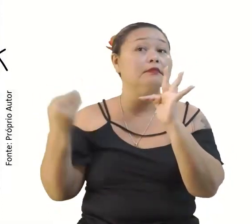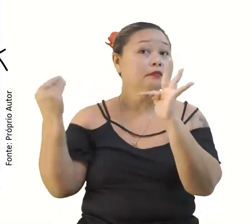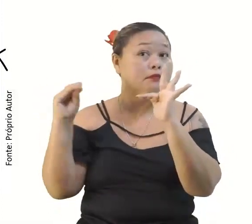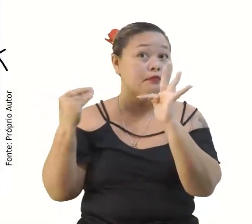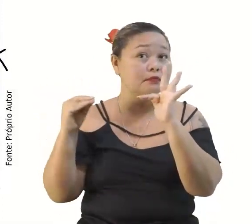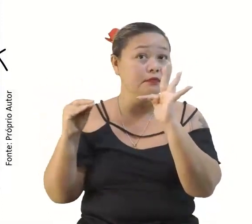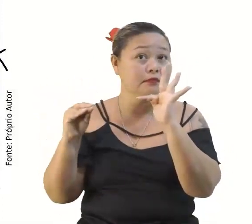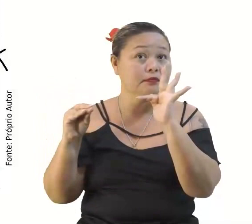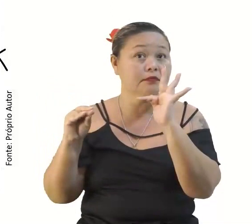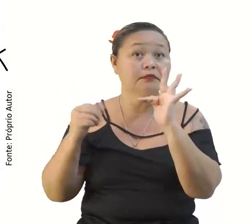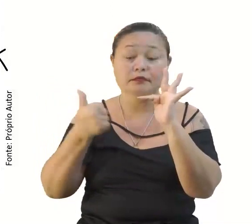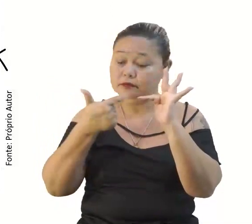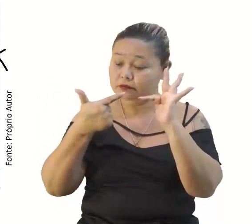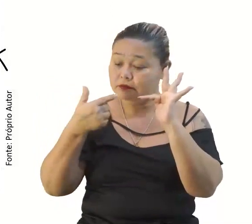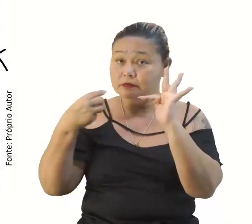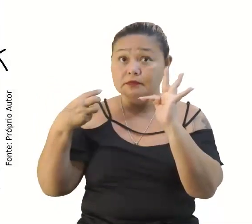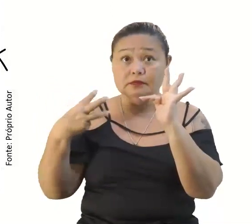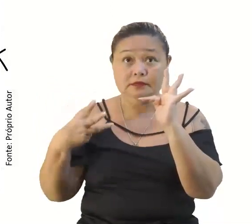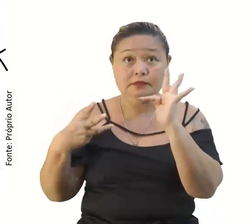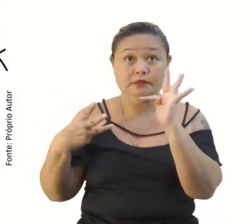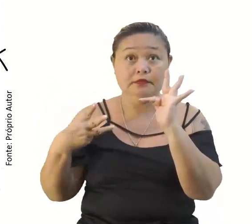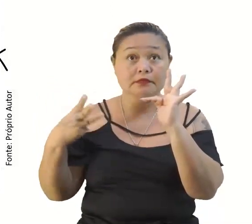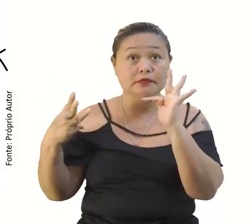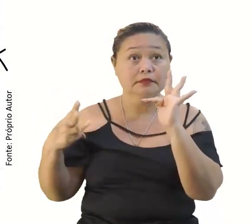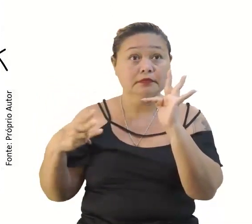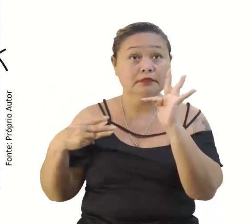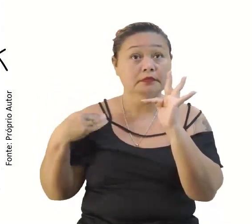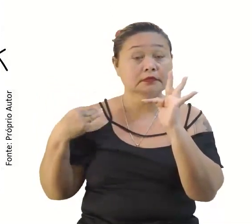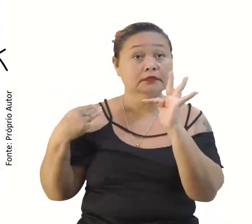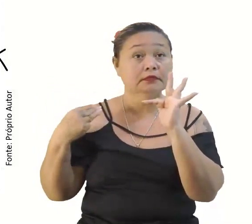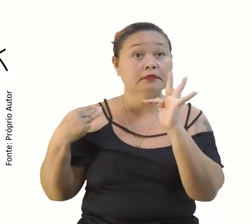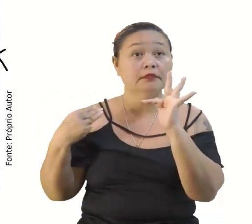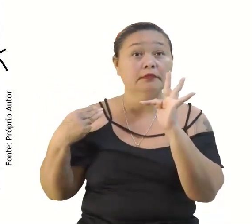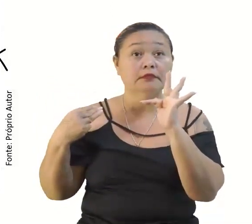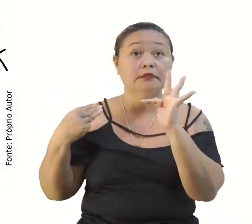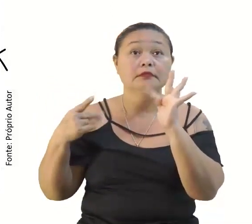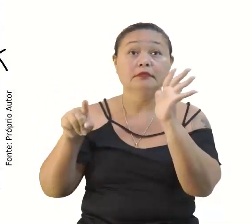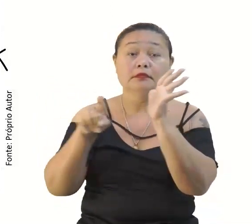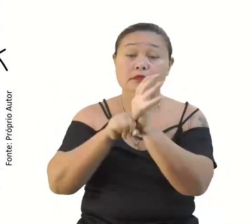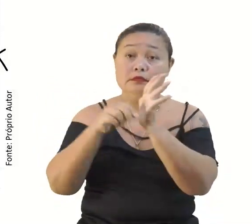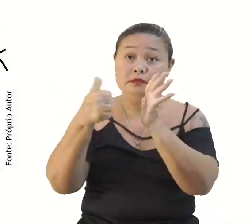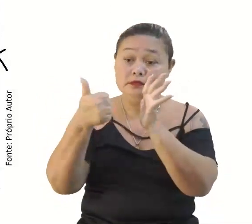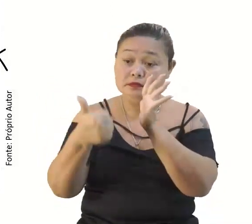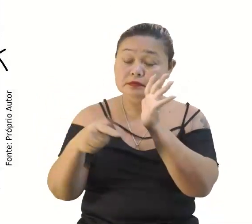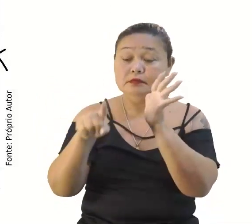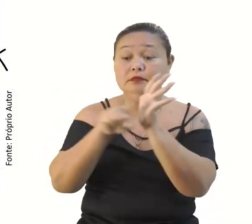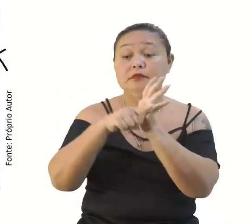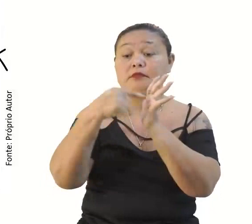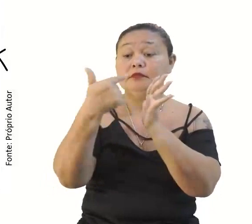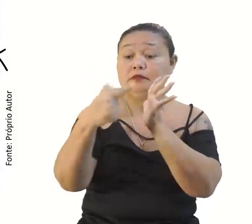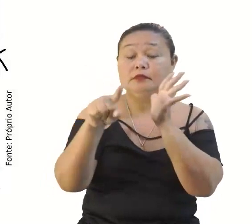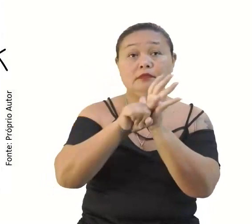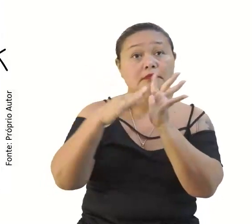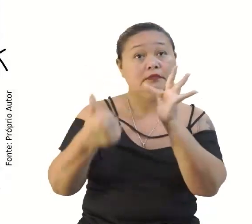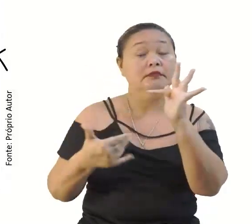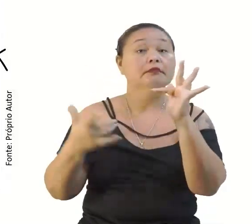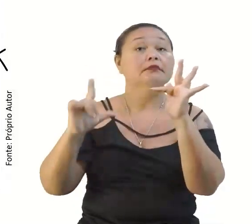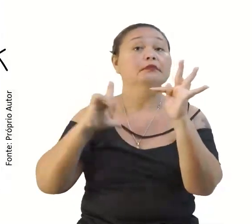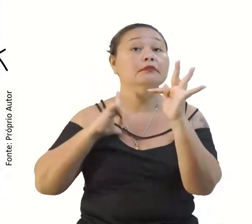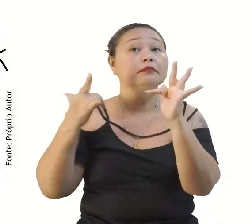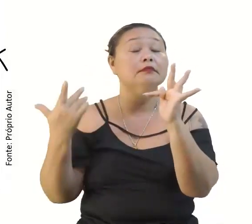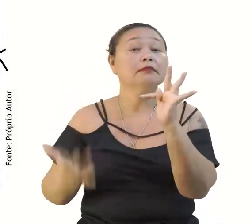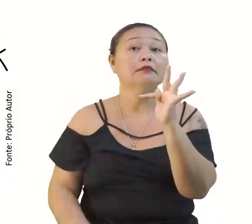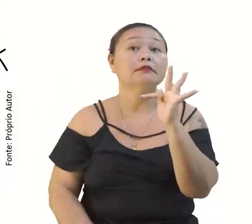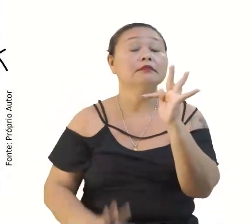2, né? 3. 1, 2, 3, né? Isso. E menos 1, menos 2, menos 3. 1, 2, 3.